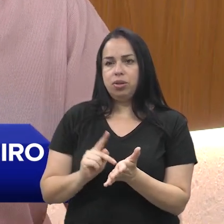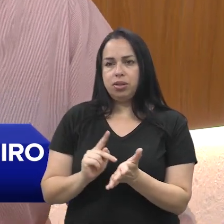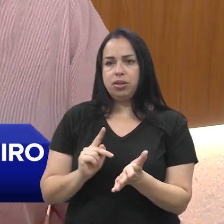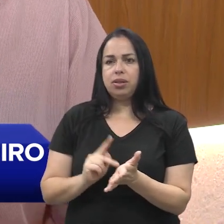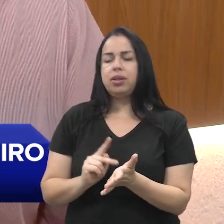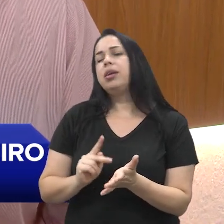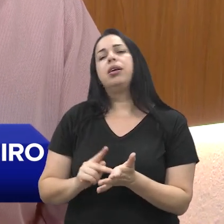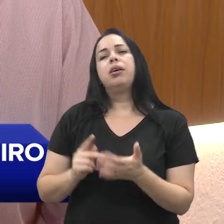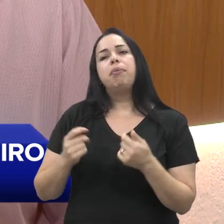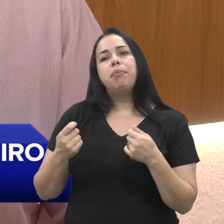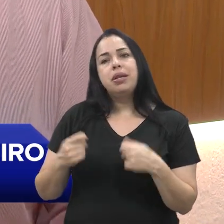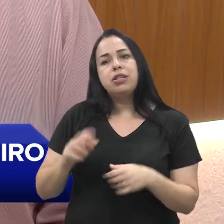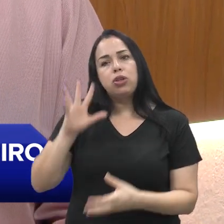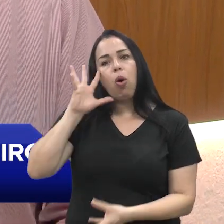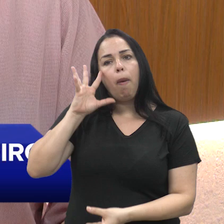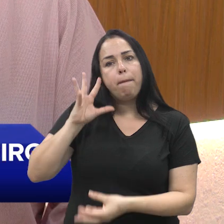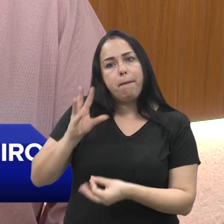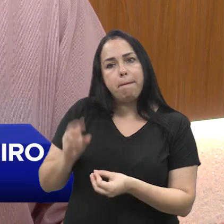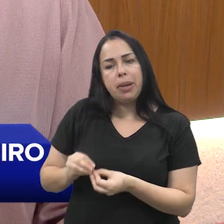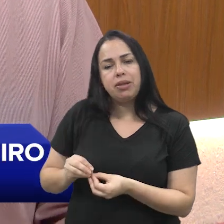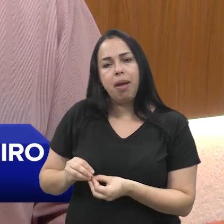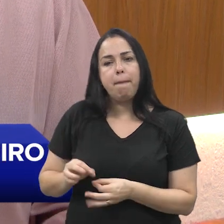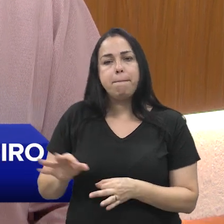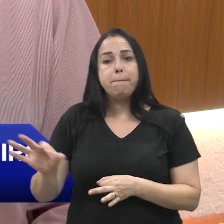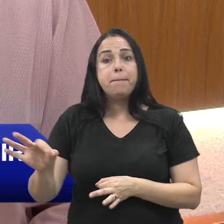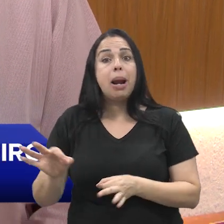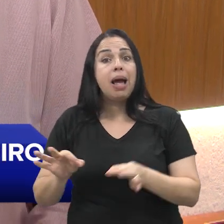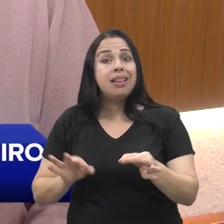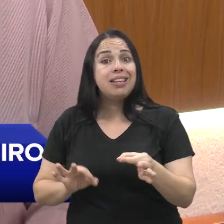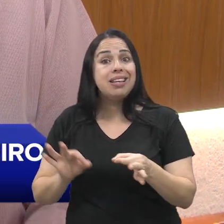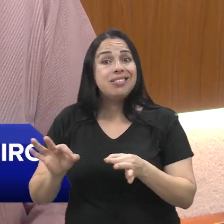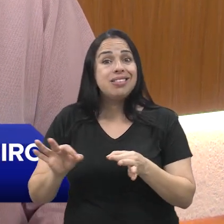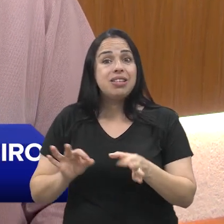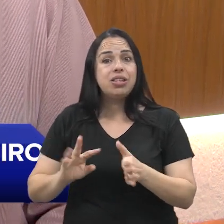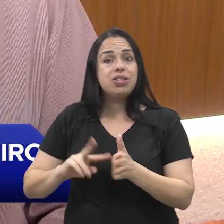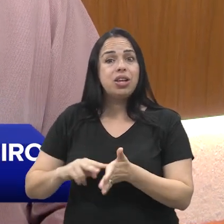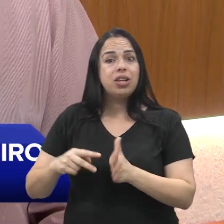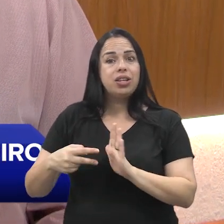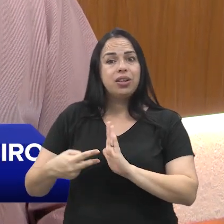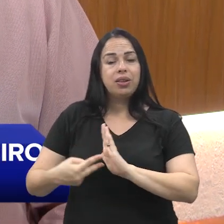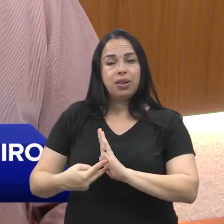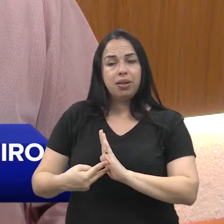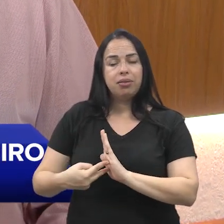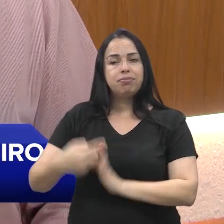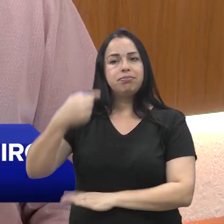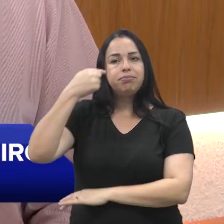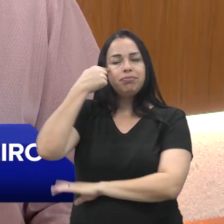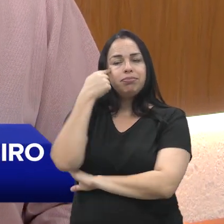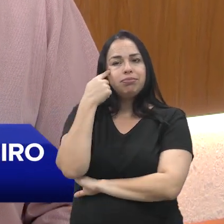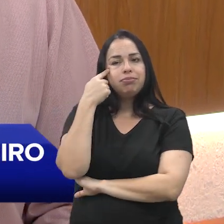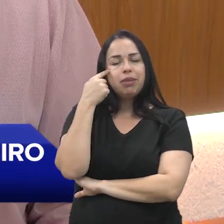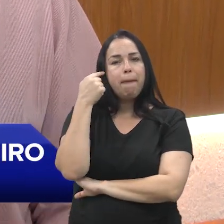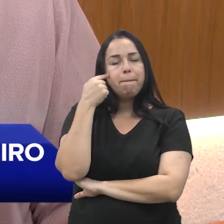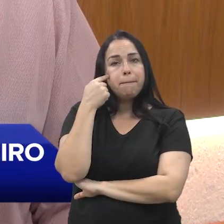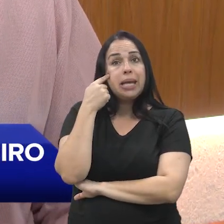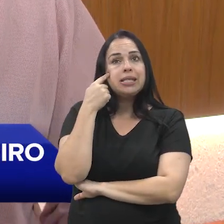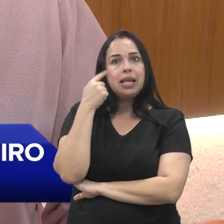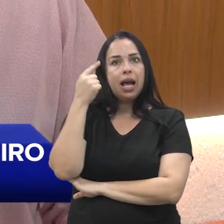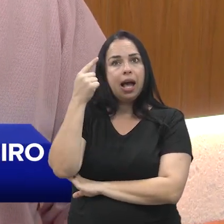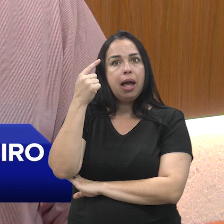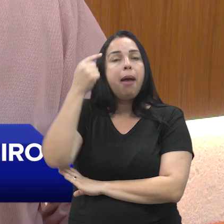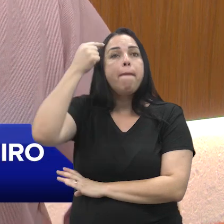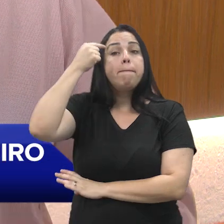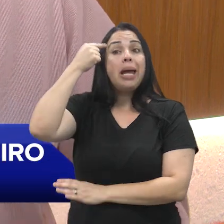aquela lacuna que a gente precisa de compreender. Planejar significa, antes de tudo,